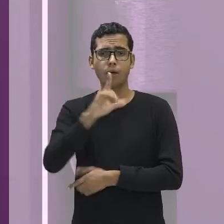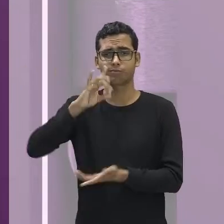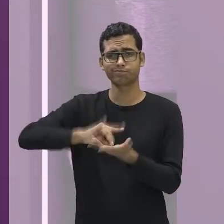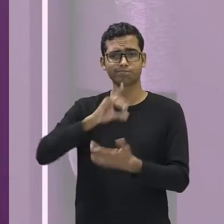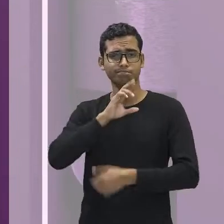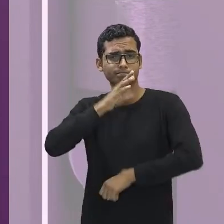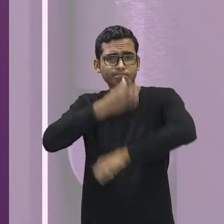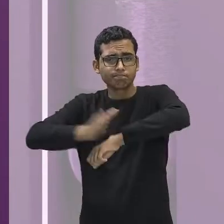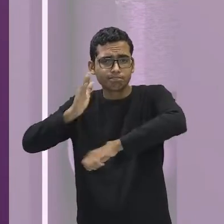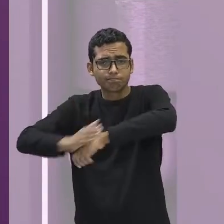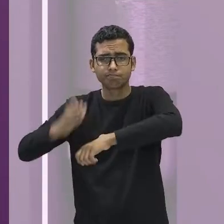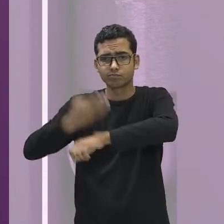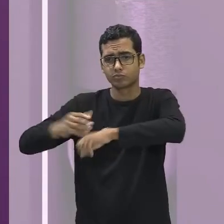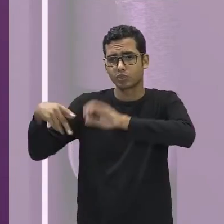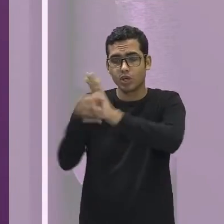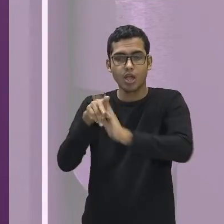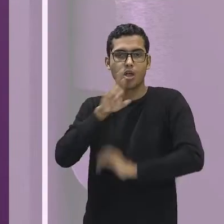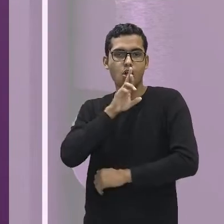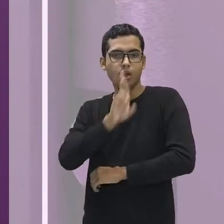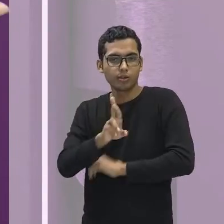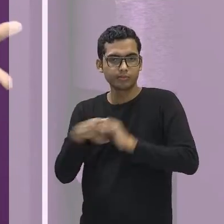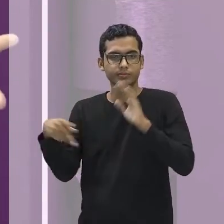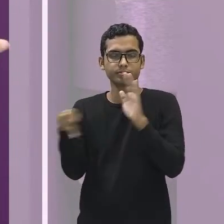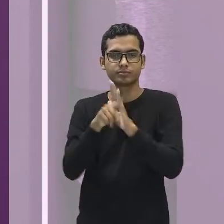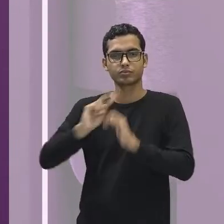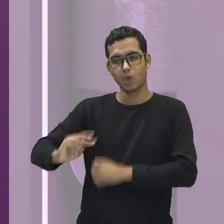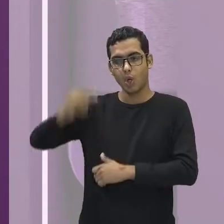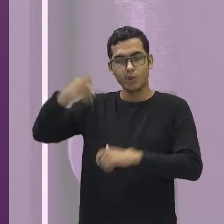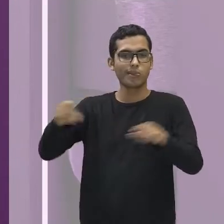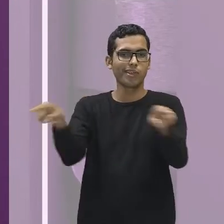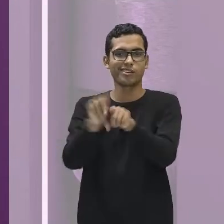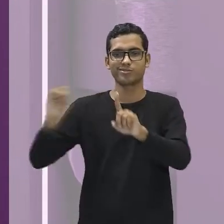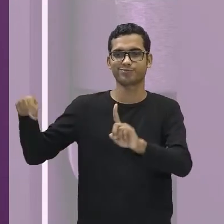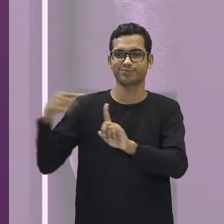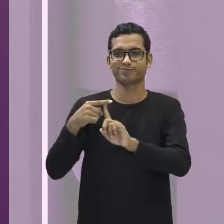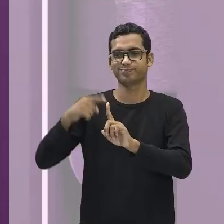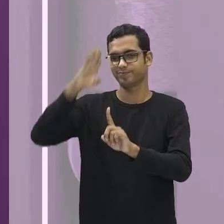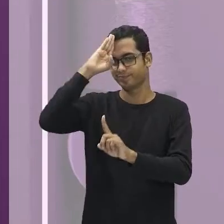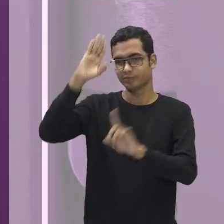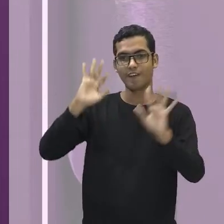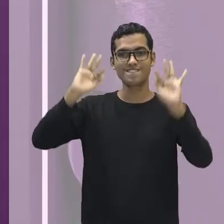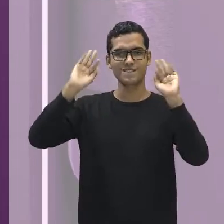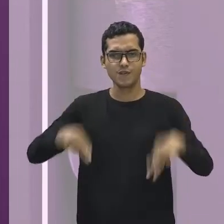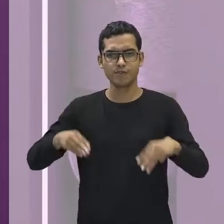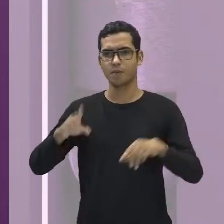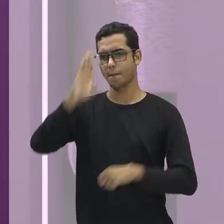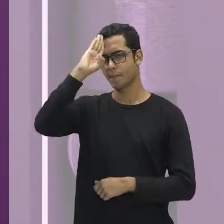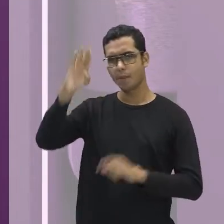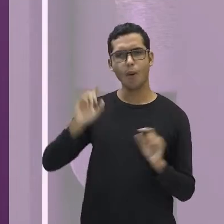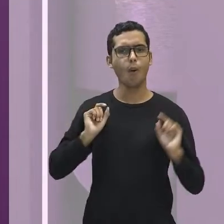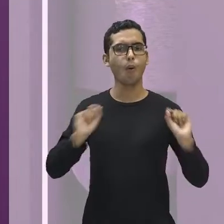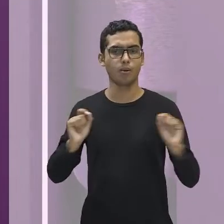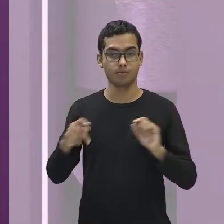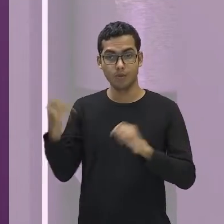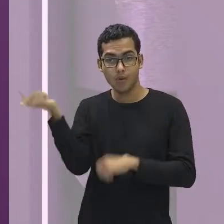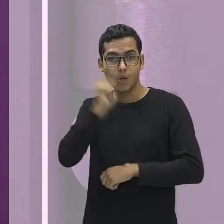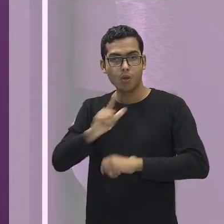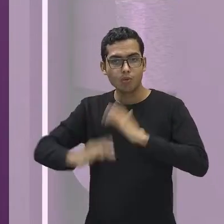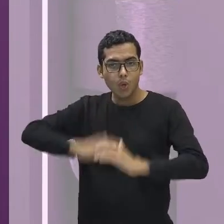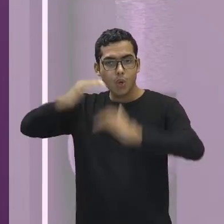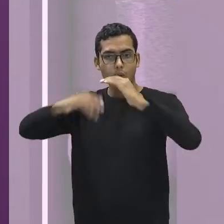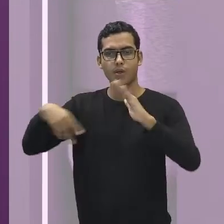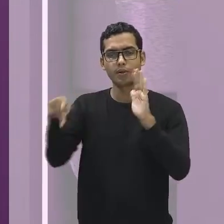em prática a definição de potenciação e o nosso objetivo final aí principal, que é o quê? Conseguir desenvolver